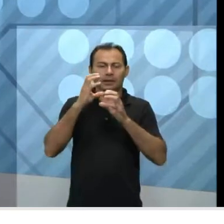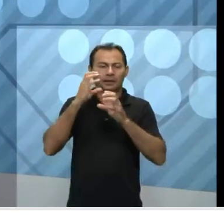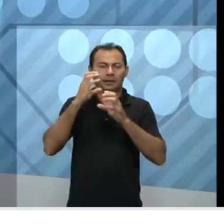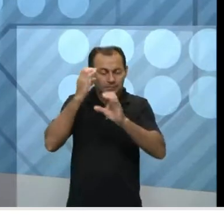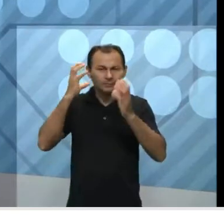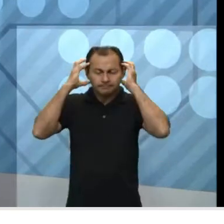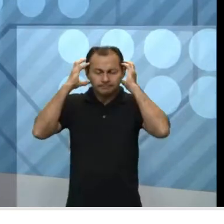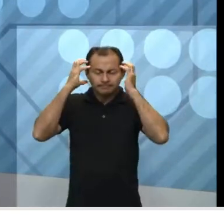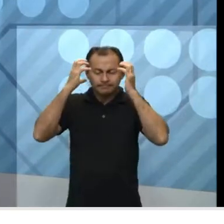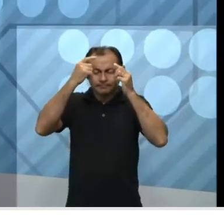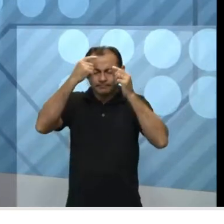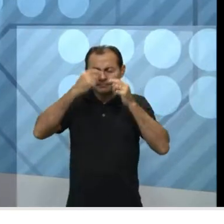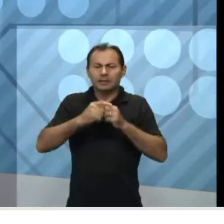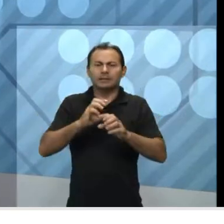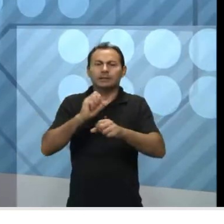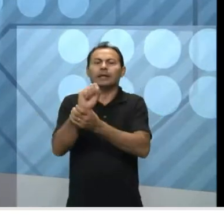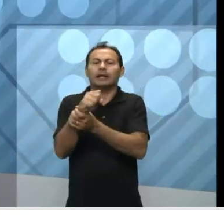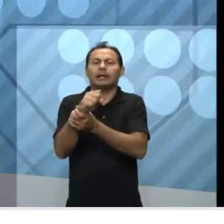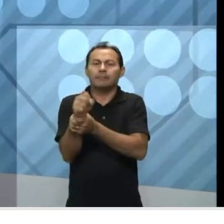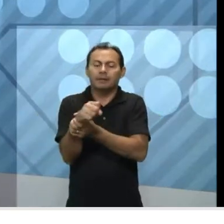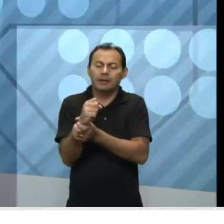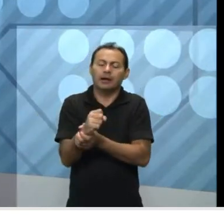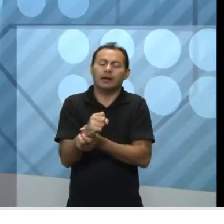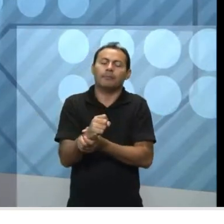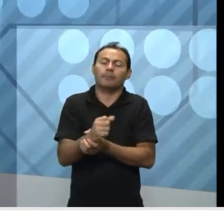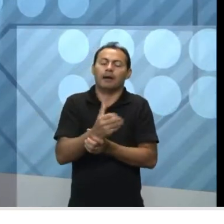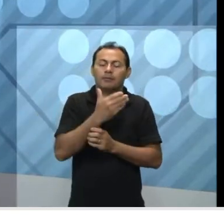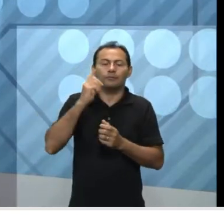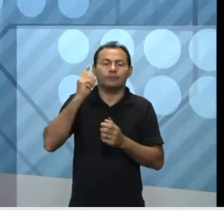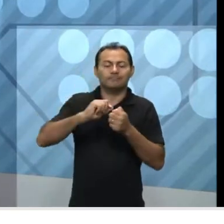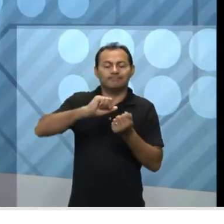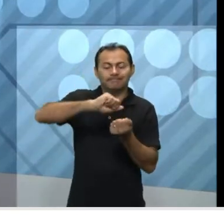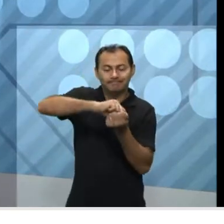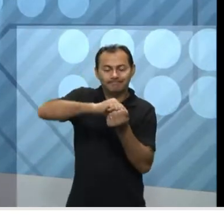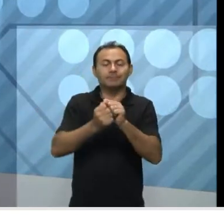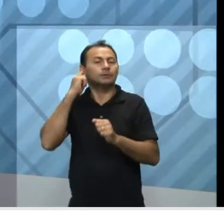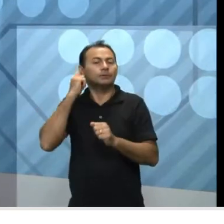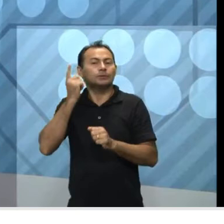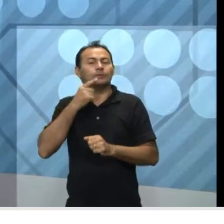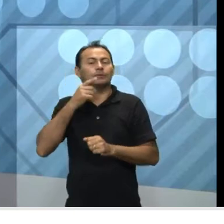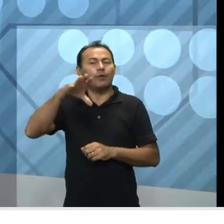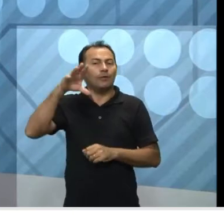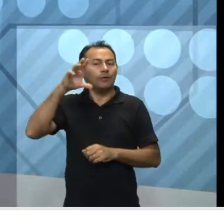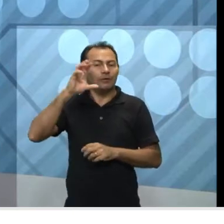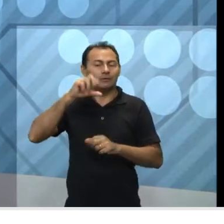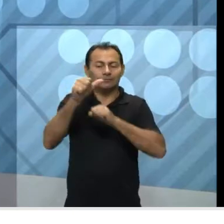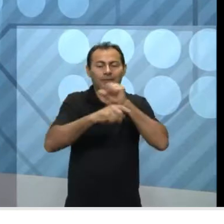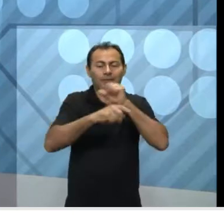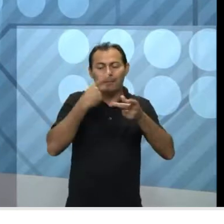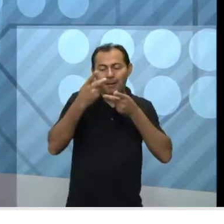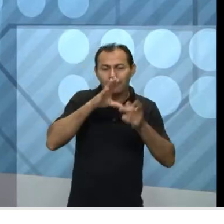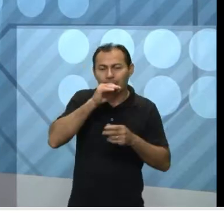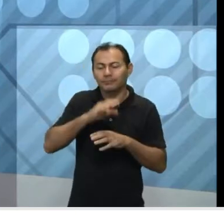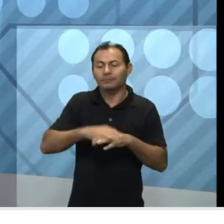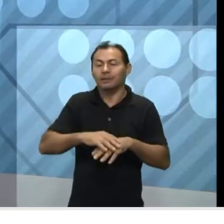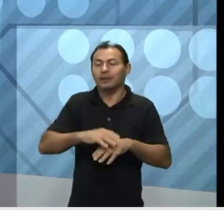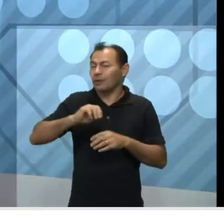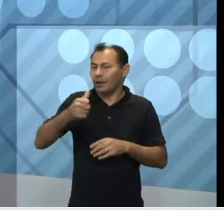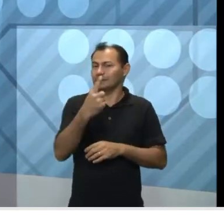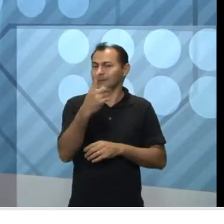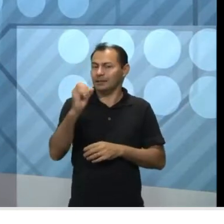sujeito surdo, certo? Então isso vai acontecer durante quase 100 anos e esse discurso ele foi